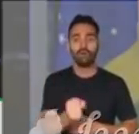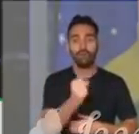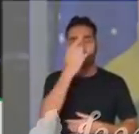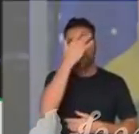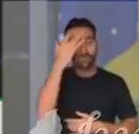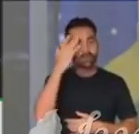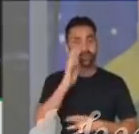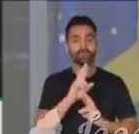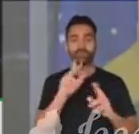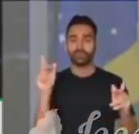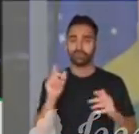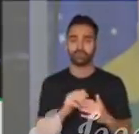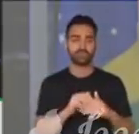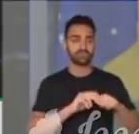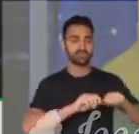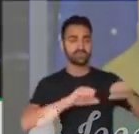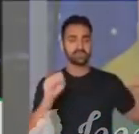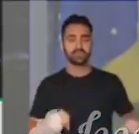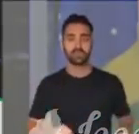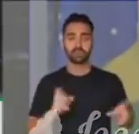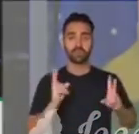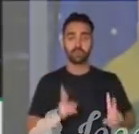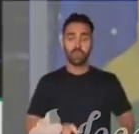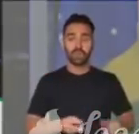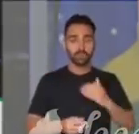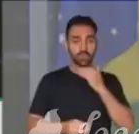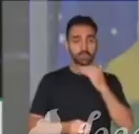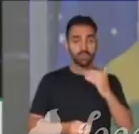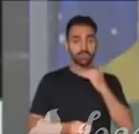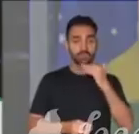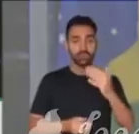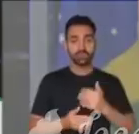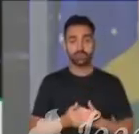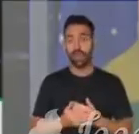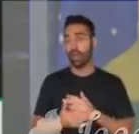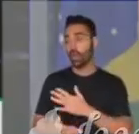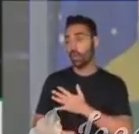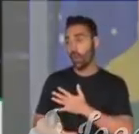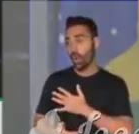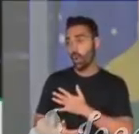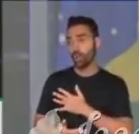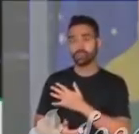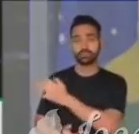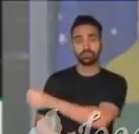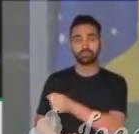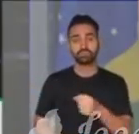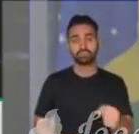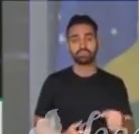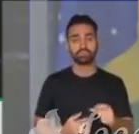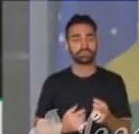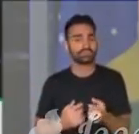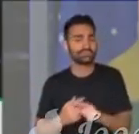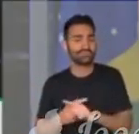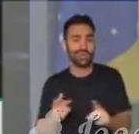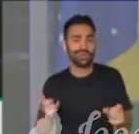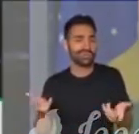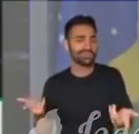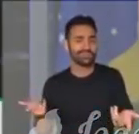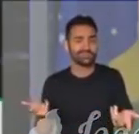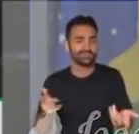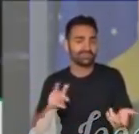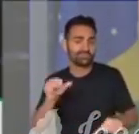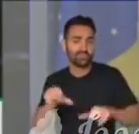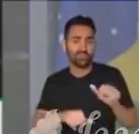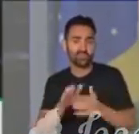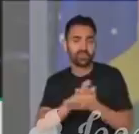o sistema não muda. Vamos colocar aqui alguém que eu gosto, porque vem dos ativistas, mas esse não representa mudança,